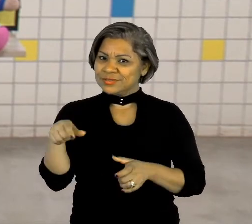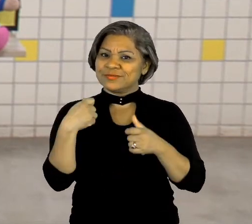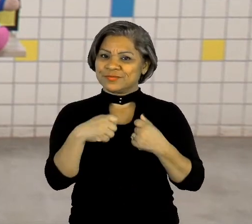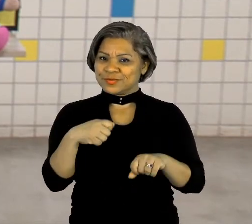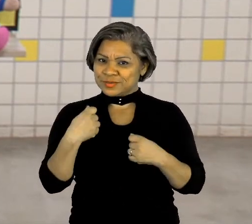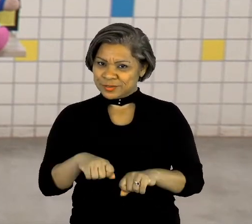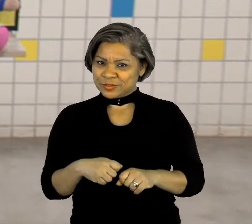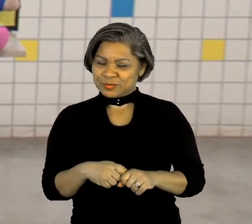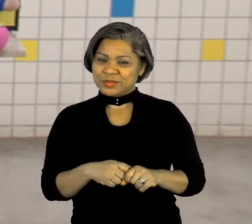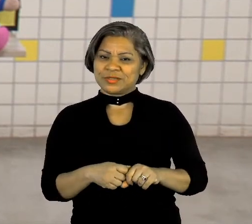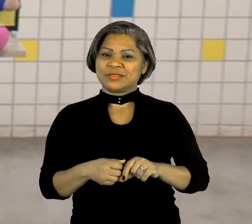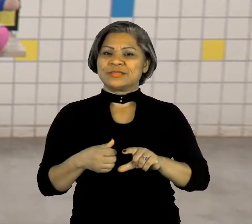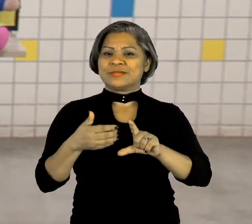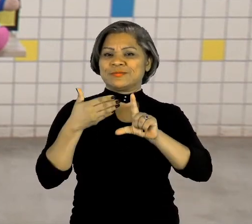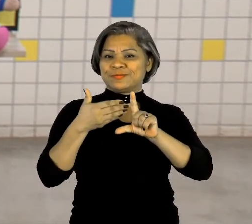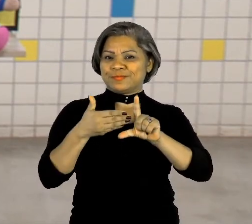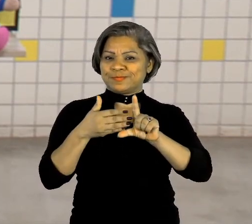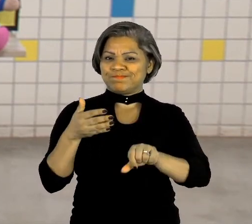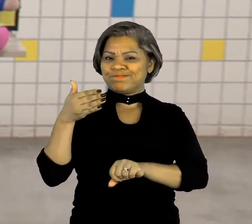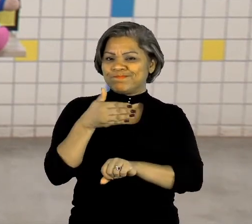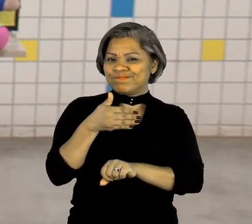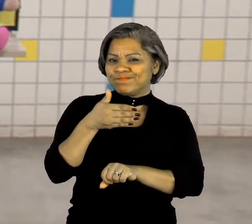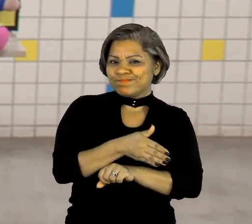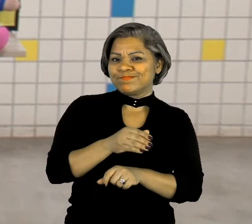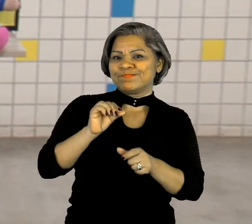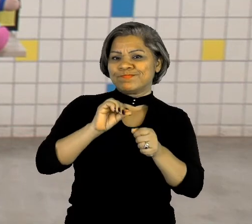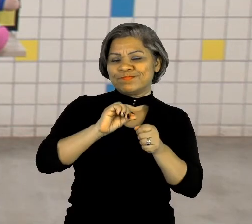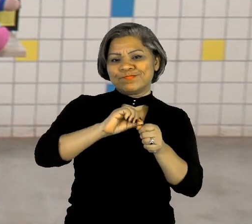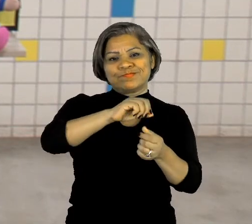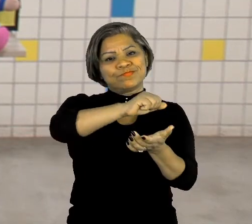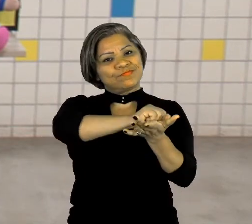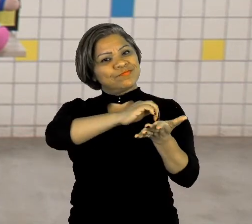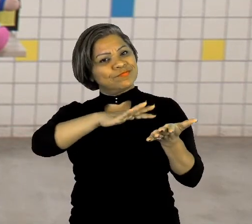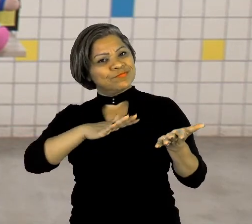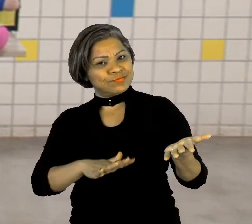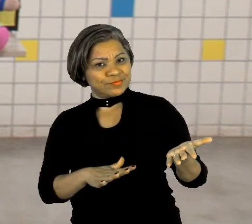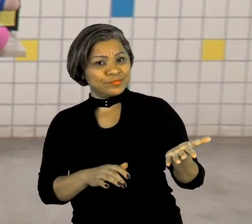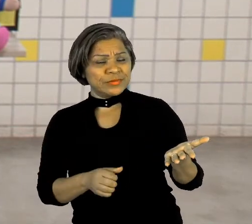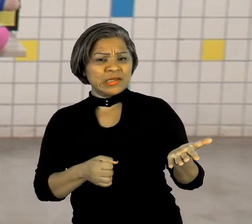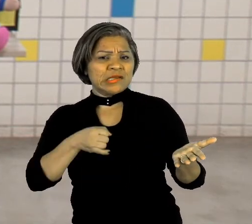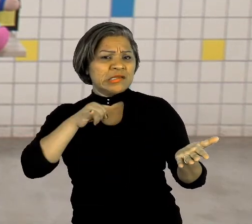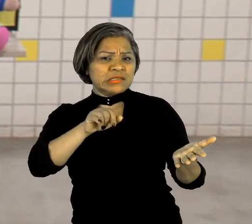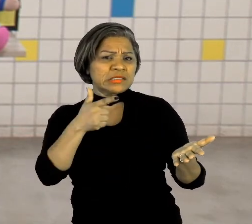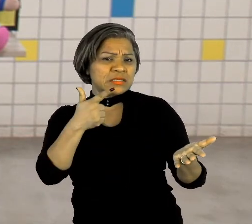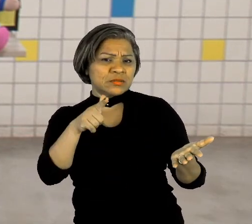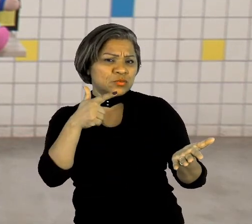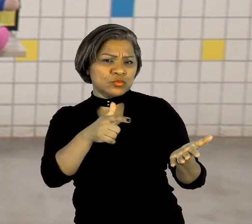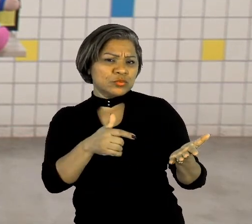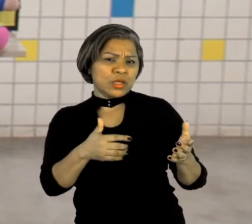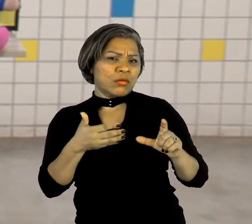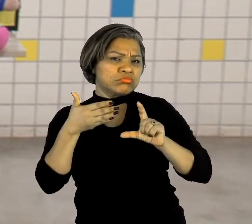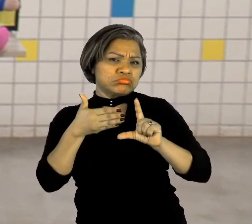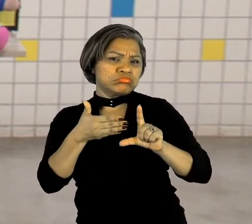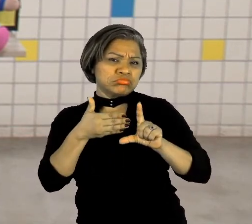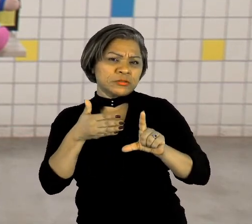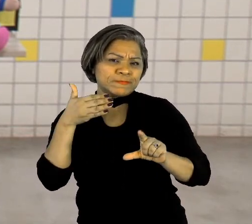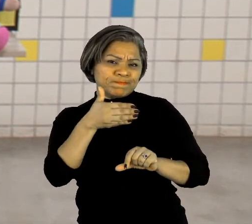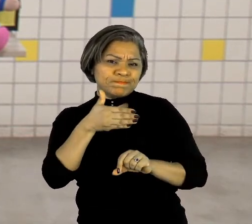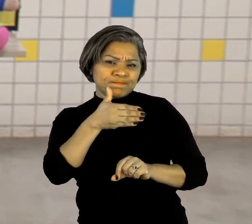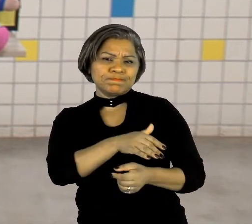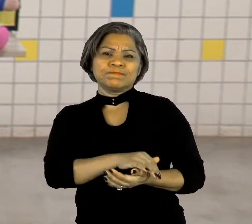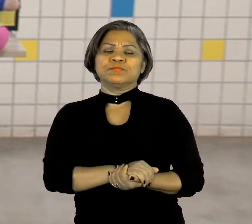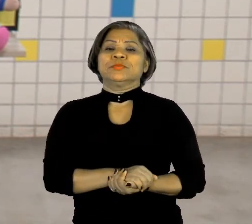plataforma, vocês precisam fazer as atividades. Não tem como acessar a plataforma, procure a tua escola,